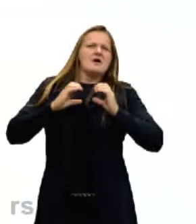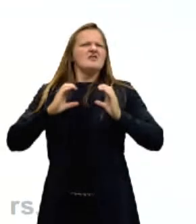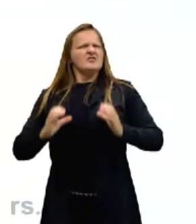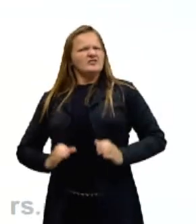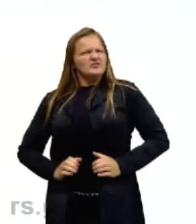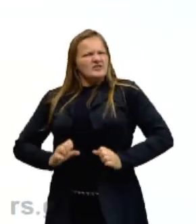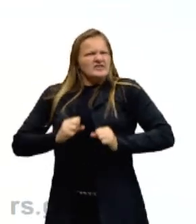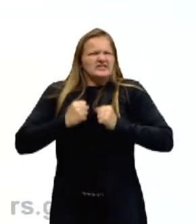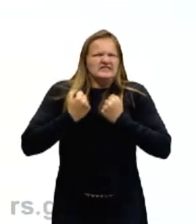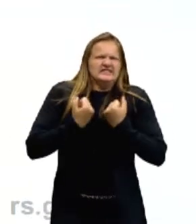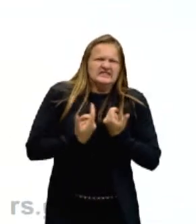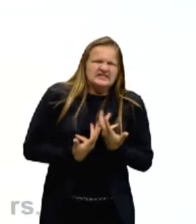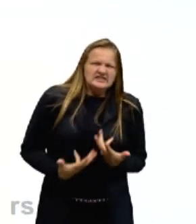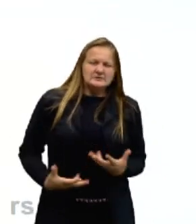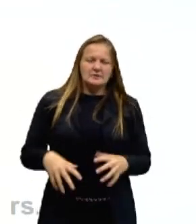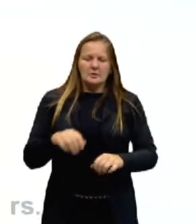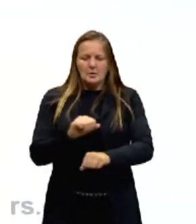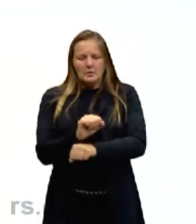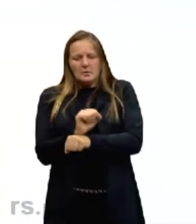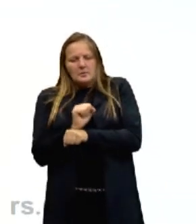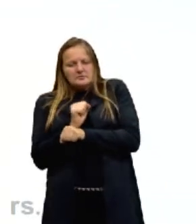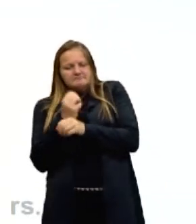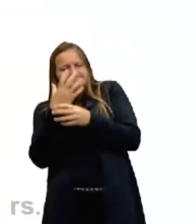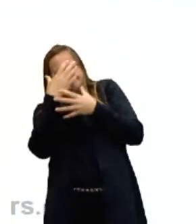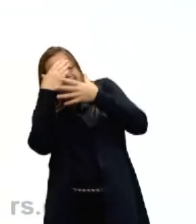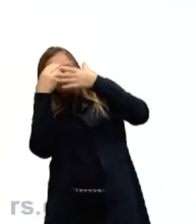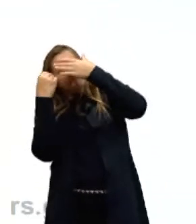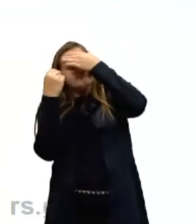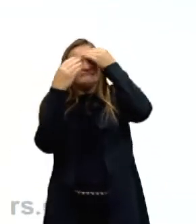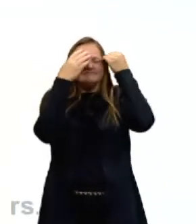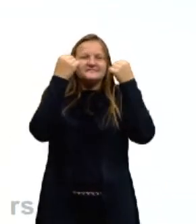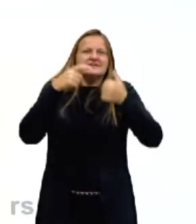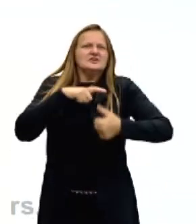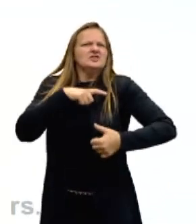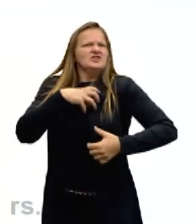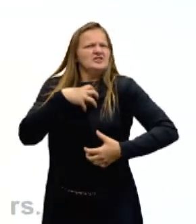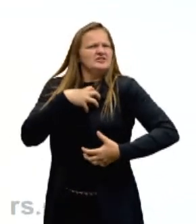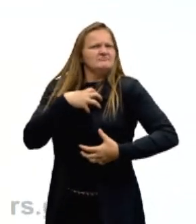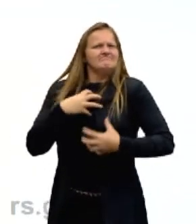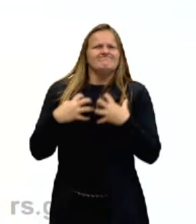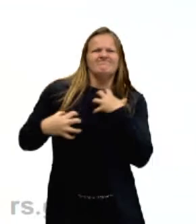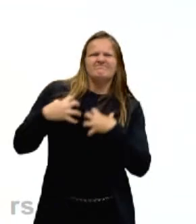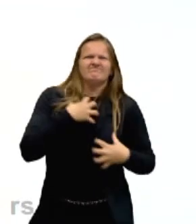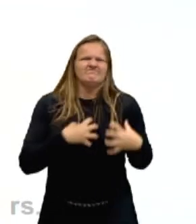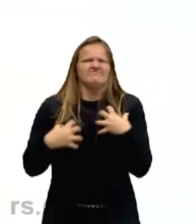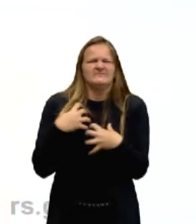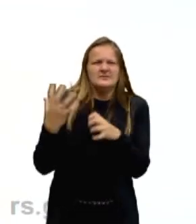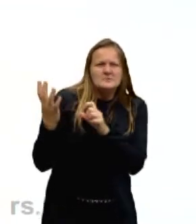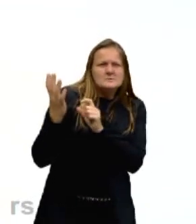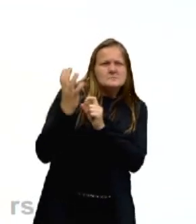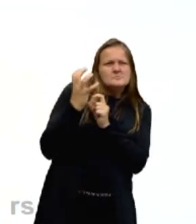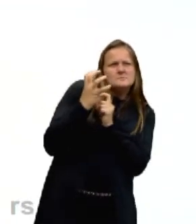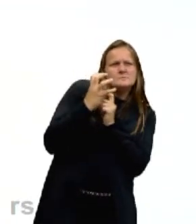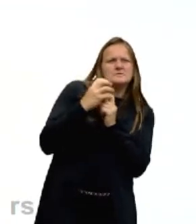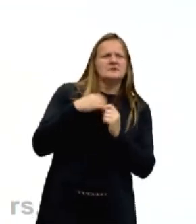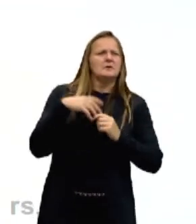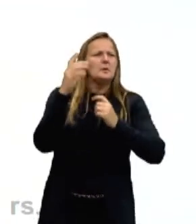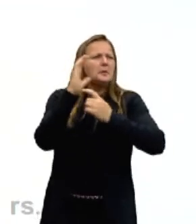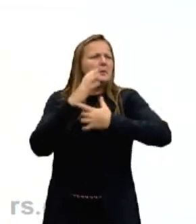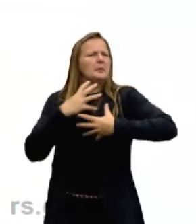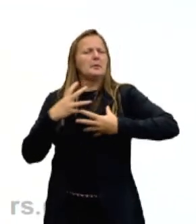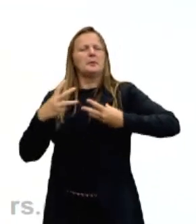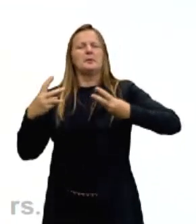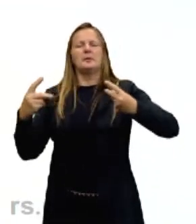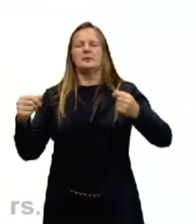corpo exausto que o repouso esquece Eis o estado em que a mágoa me tem posto o adeus